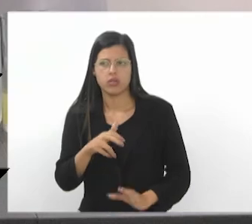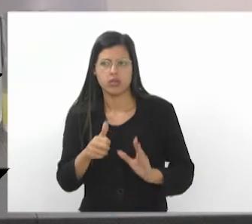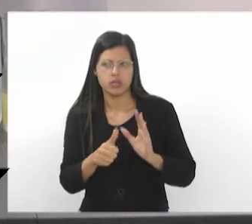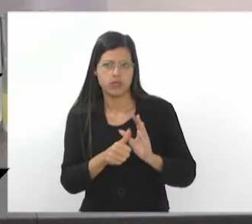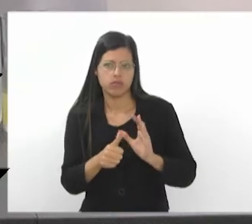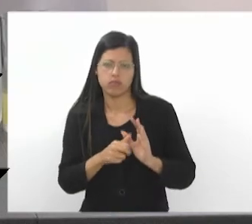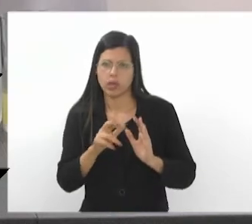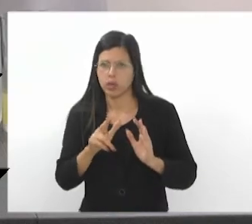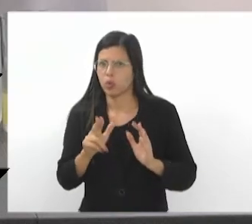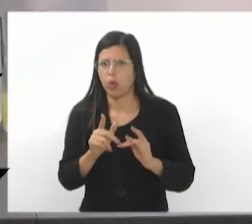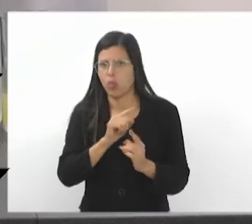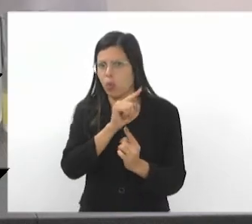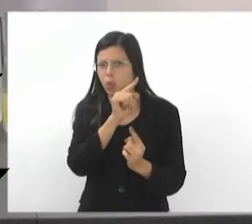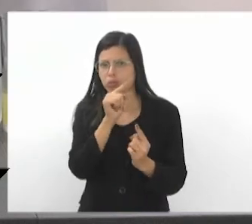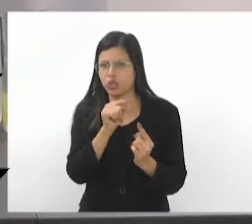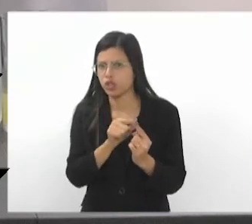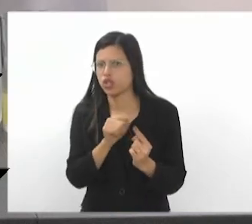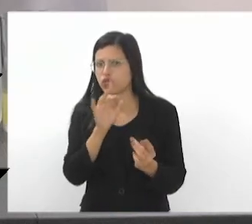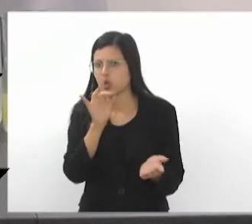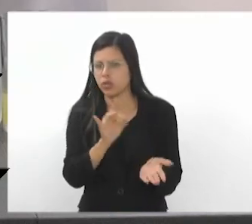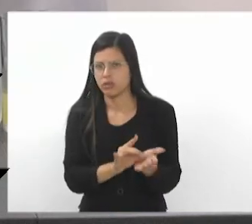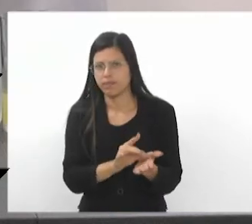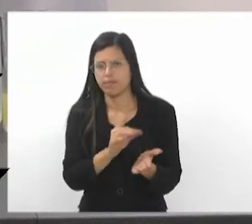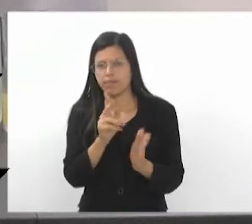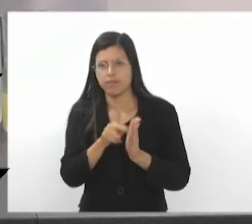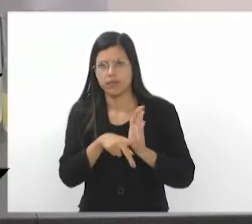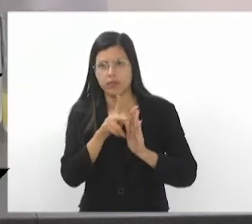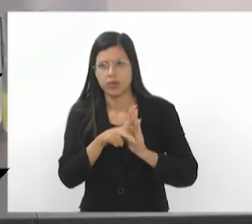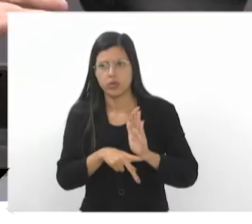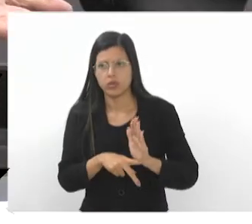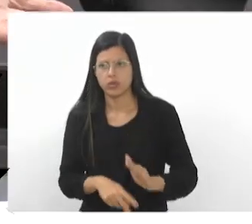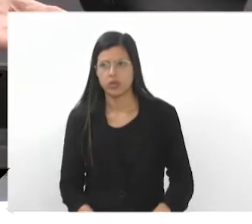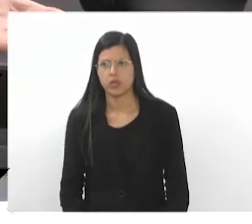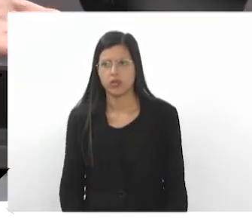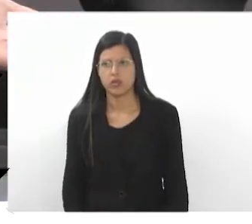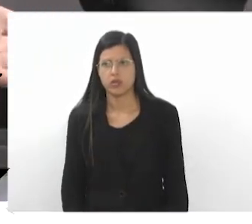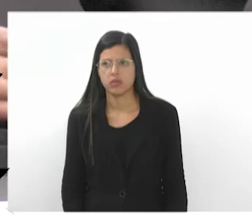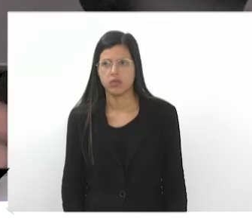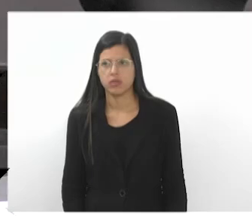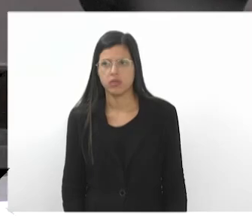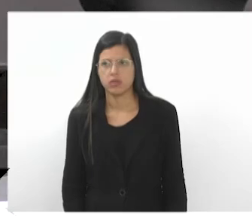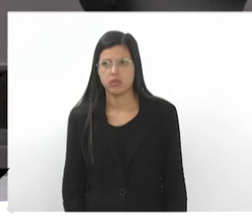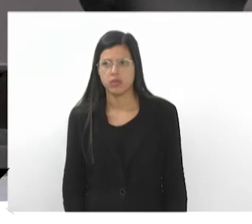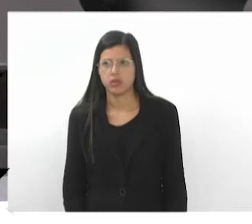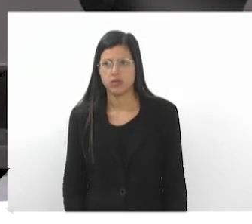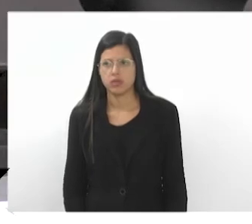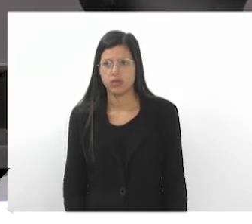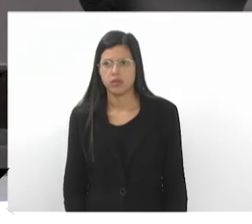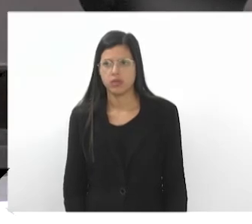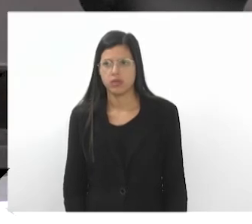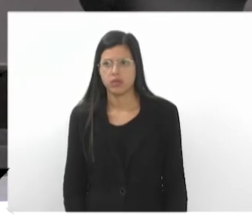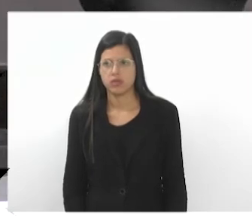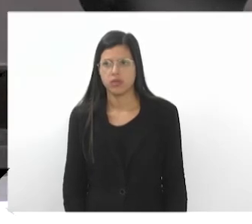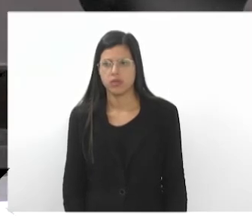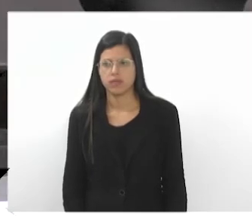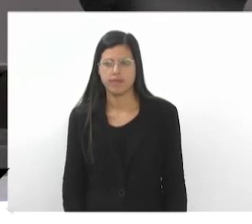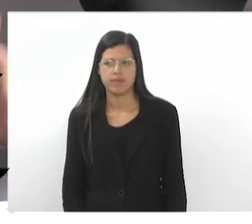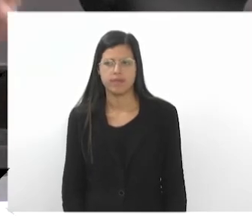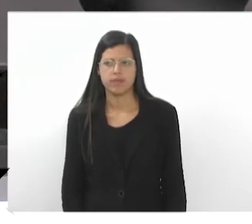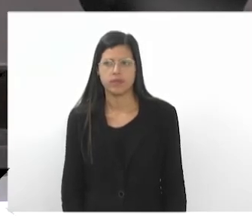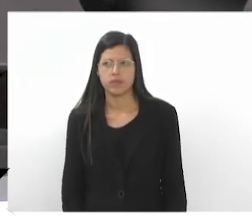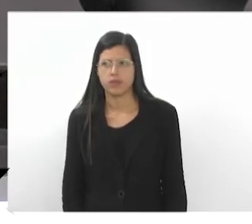projeto. Sim. Na justificativa é claro isso, embora Mas a justificativa não faz parte do projeto de lei. Vossa Excelência me permite. Se